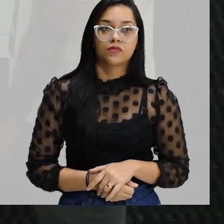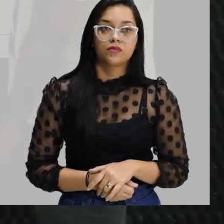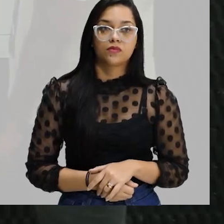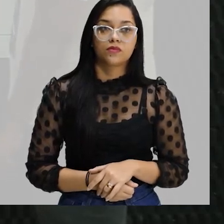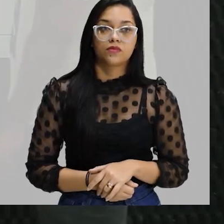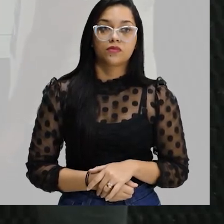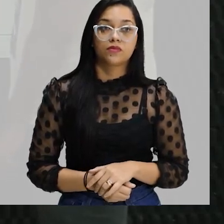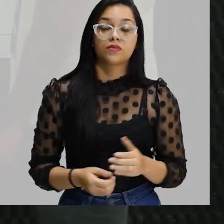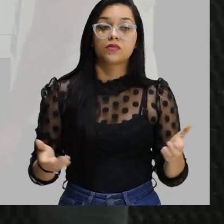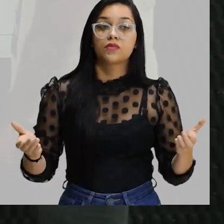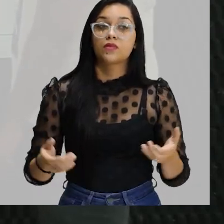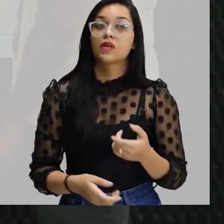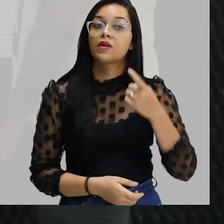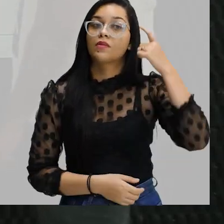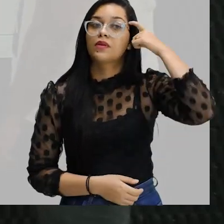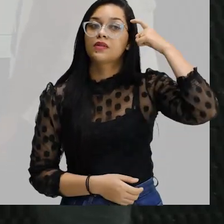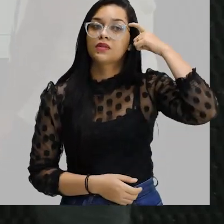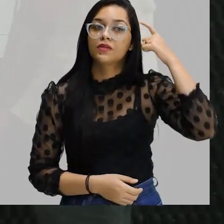Vamos supor